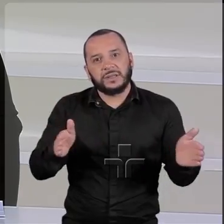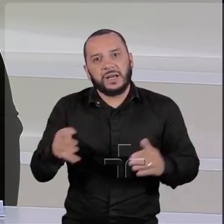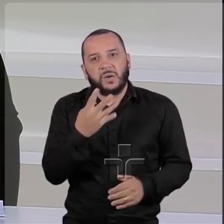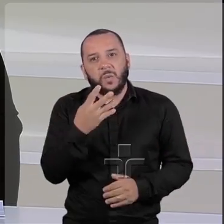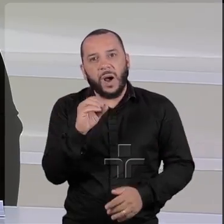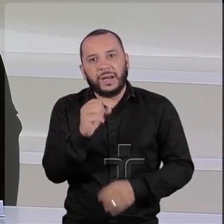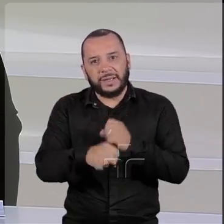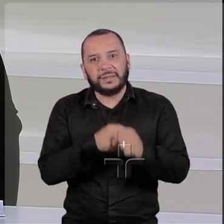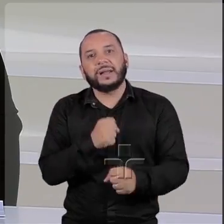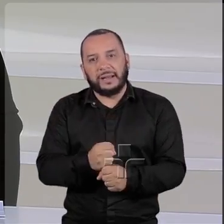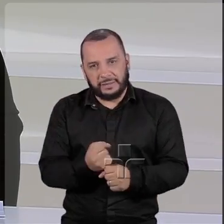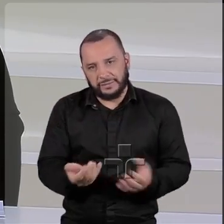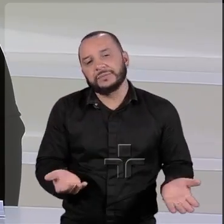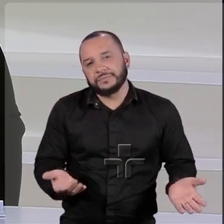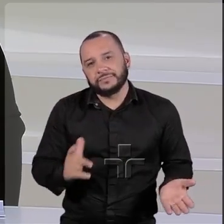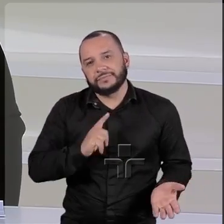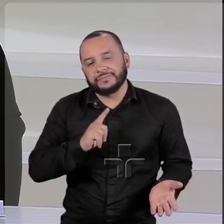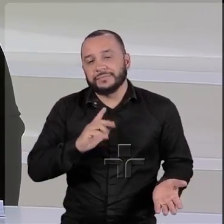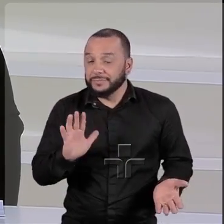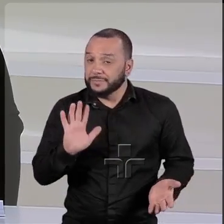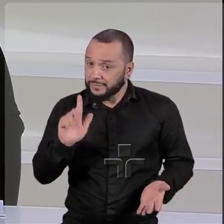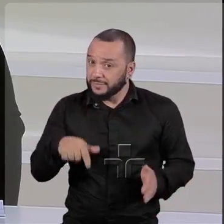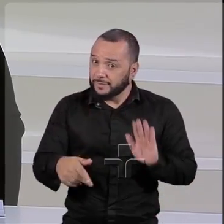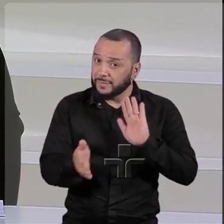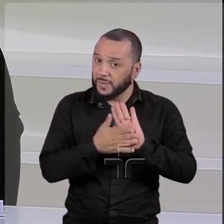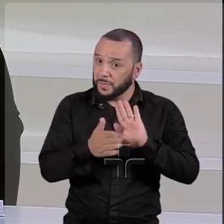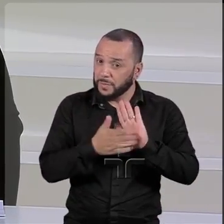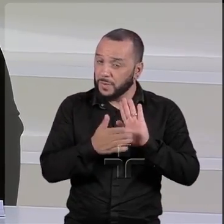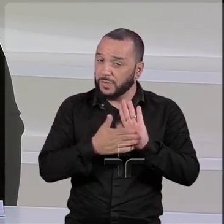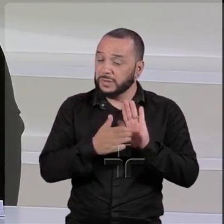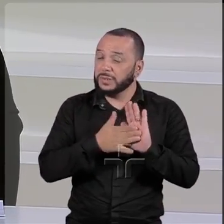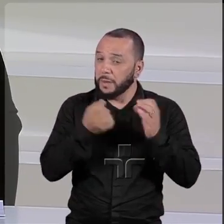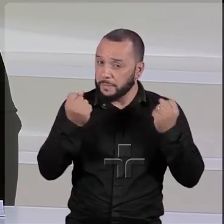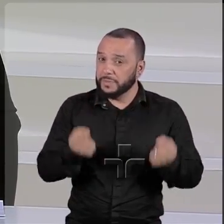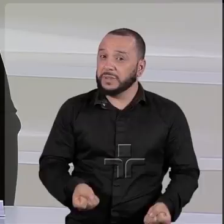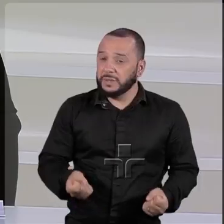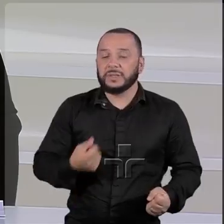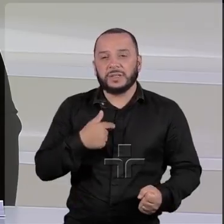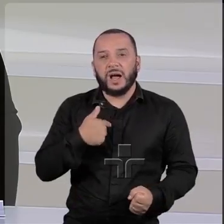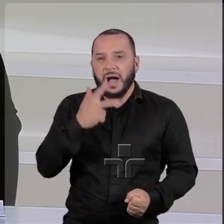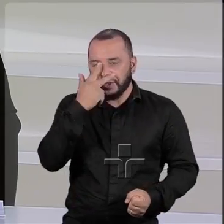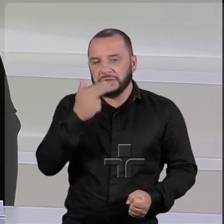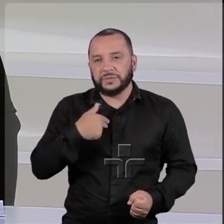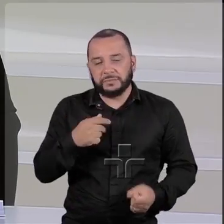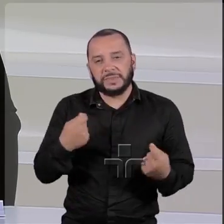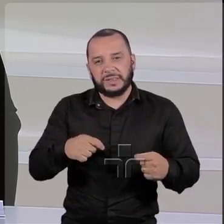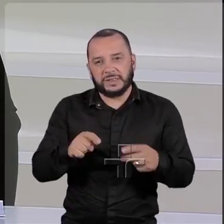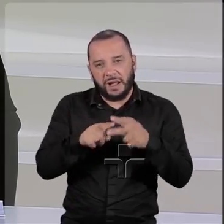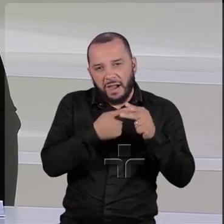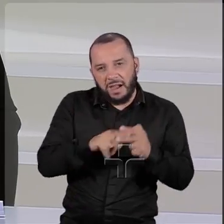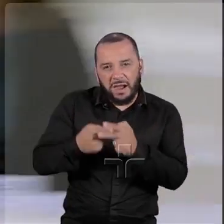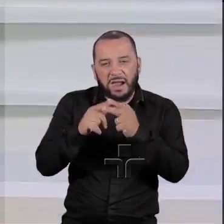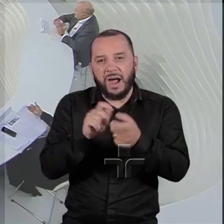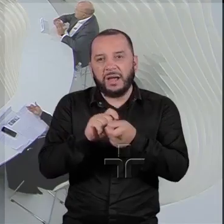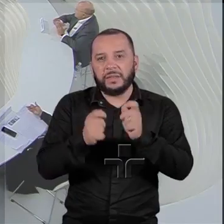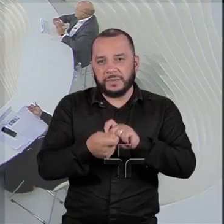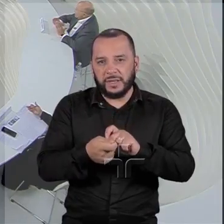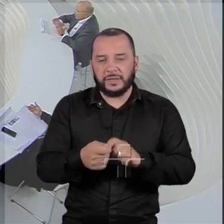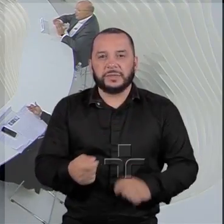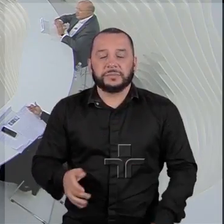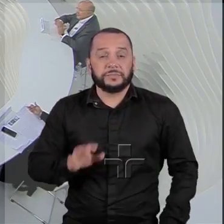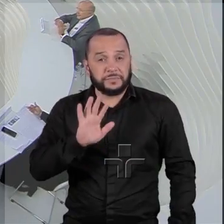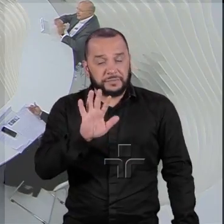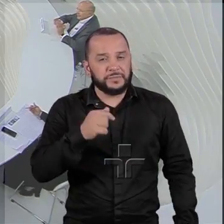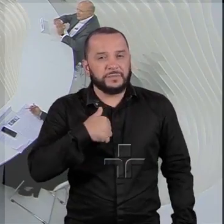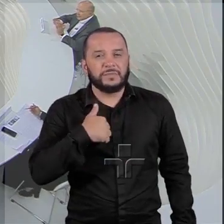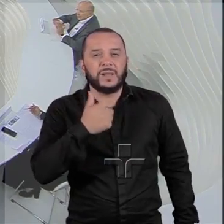Claro que tem uma transição. Mas é uma proposta bastante pesada que eu acho que vai passar por adequações. Agora, eu acho que ninguém... Desculpa.